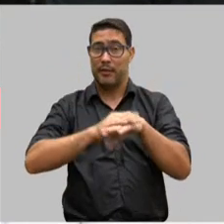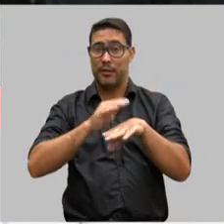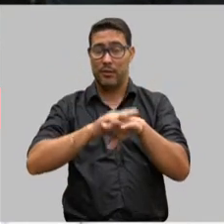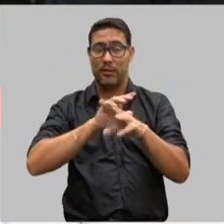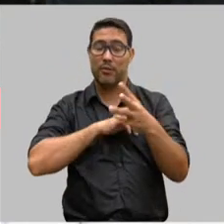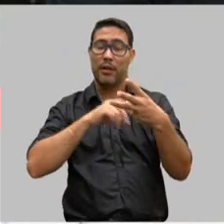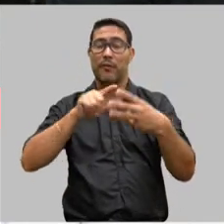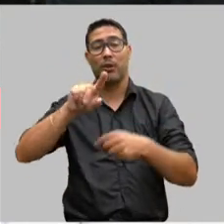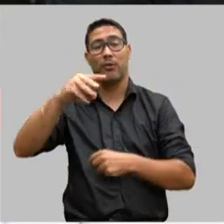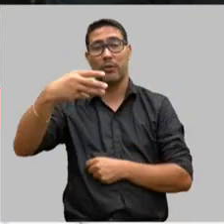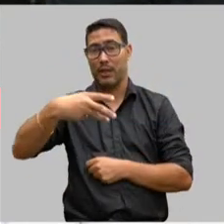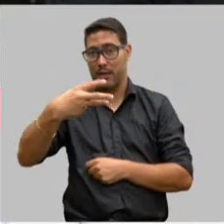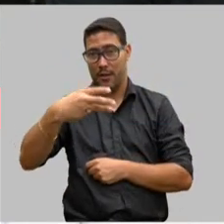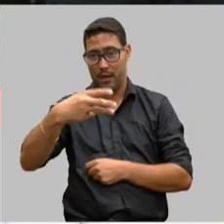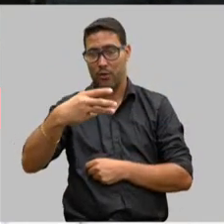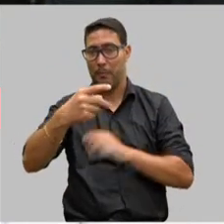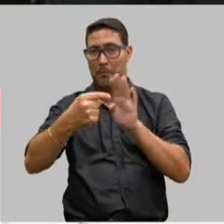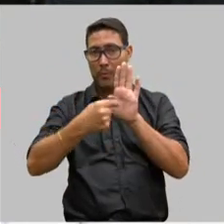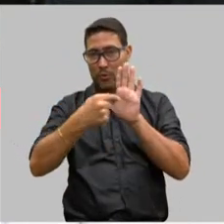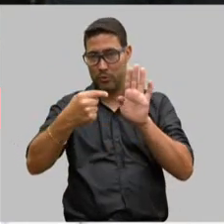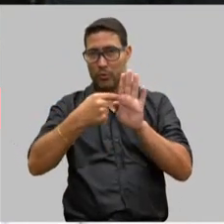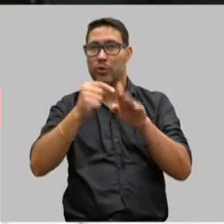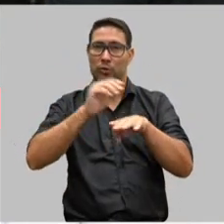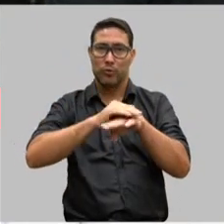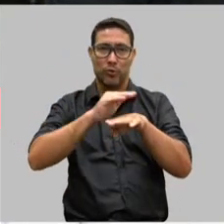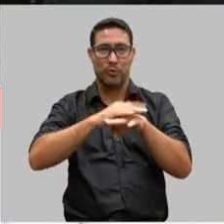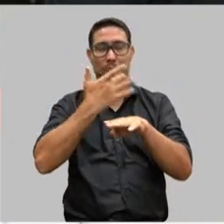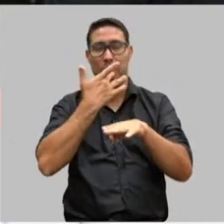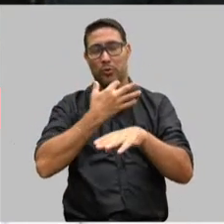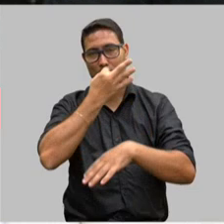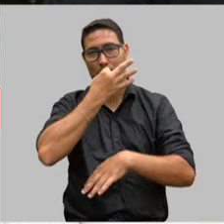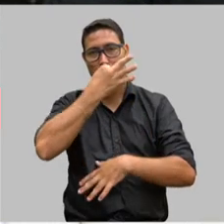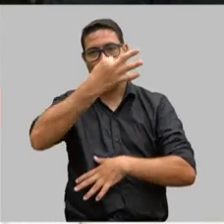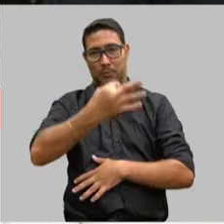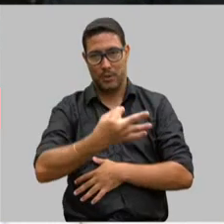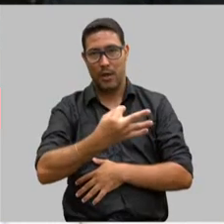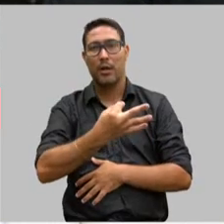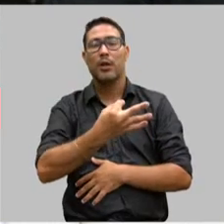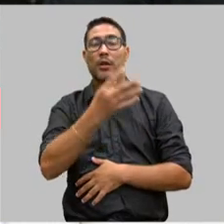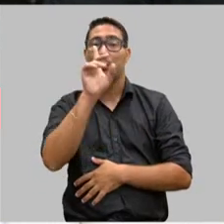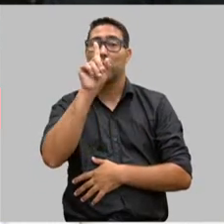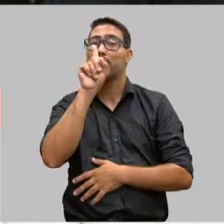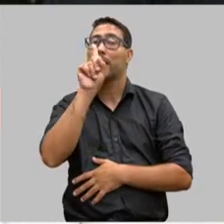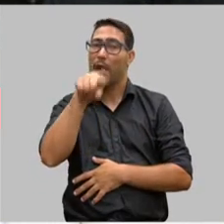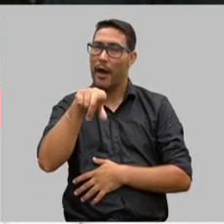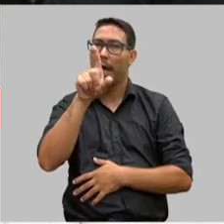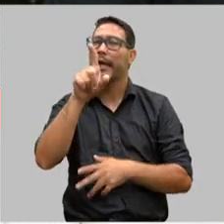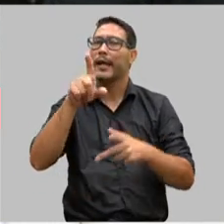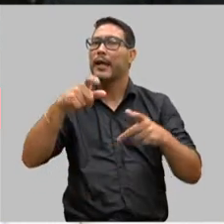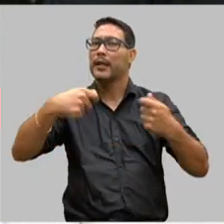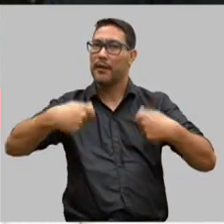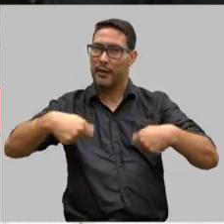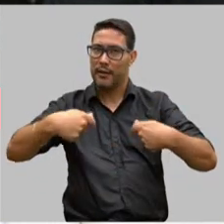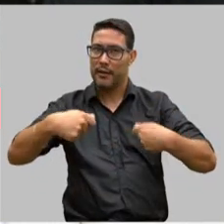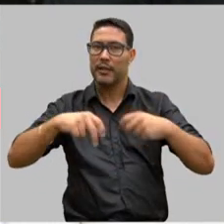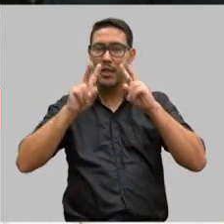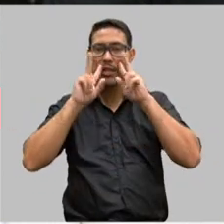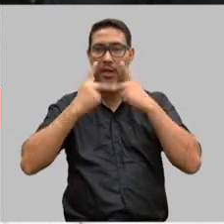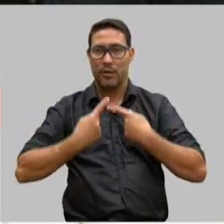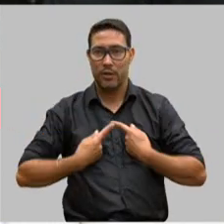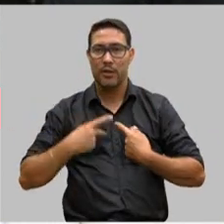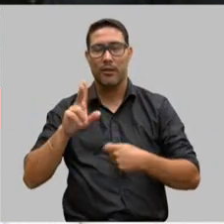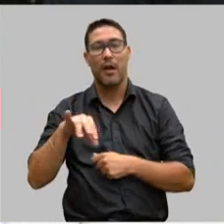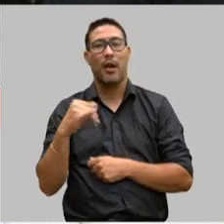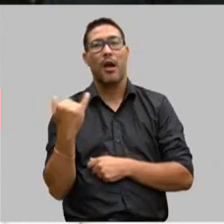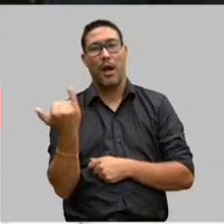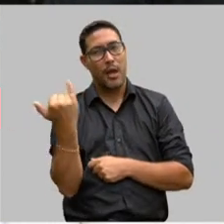ponto dos meus comentários, que remete à necessidade, aí, reconhecendo a importância